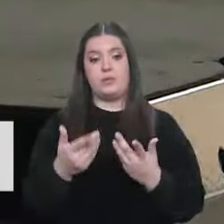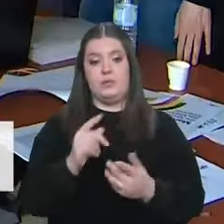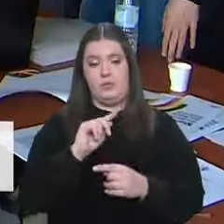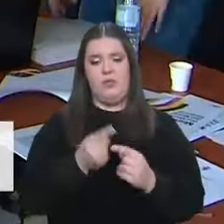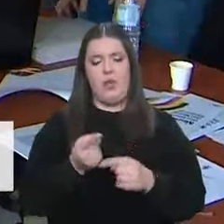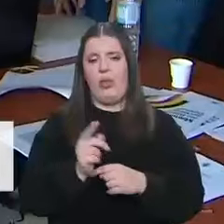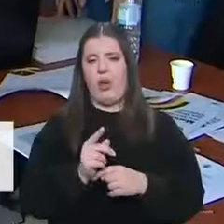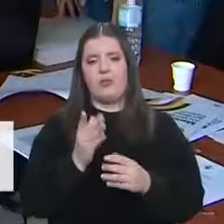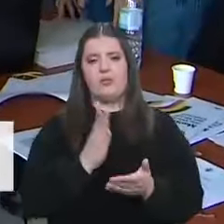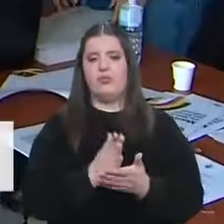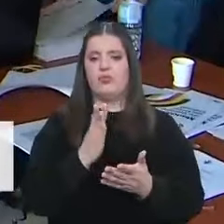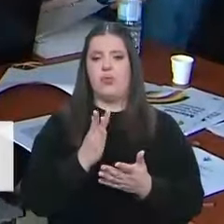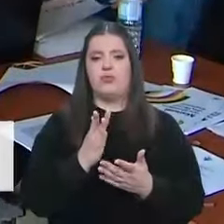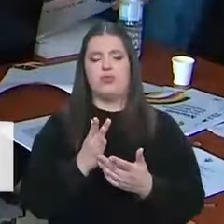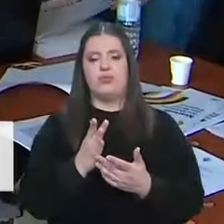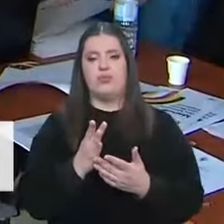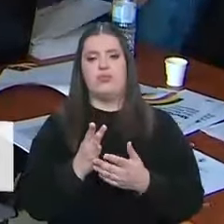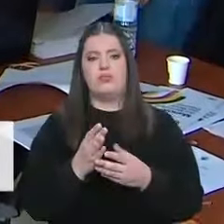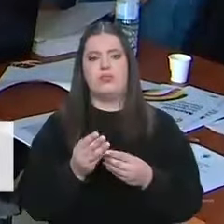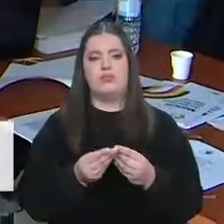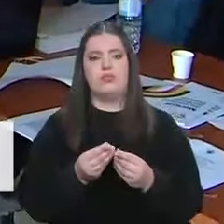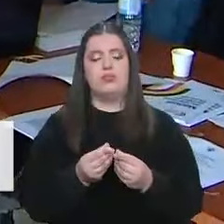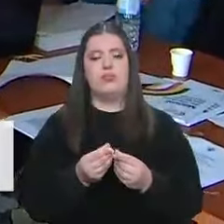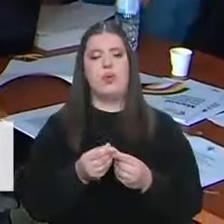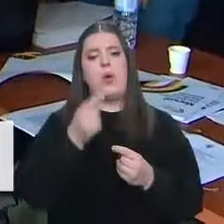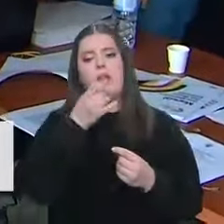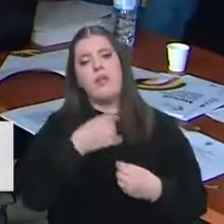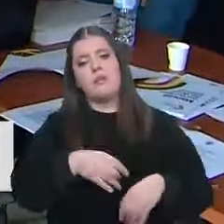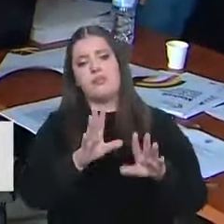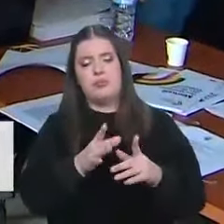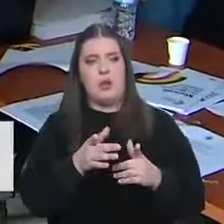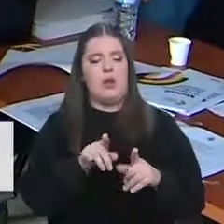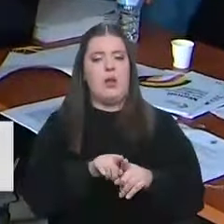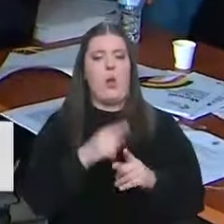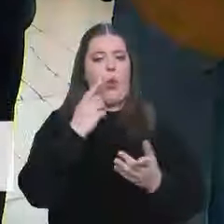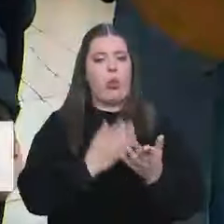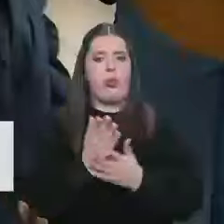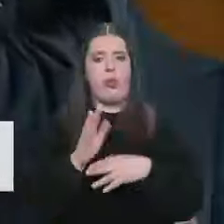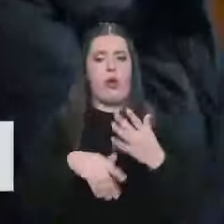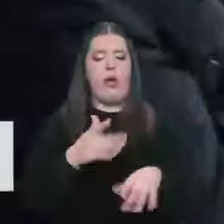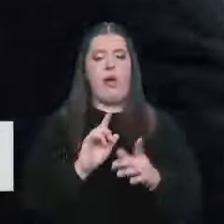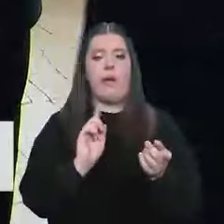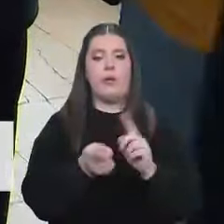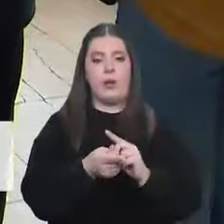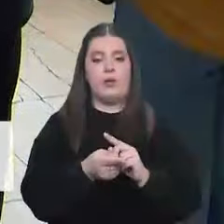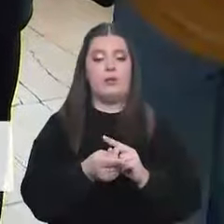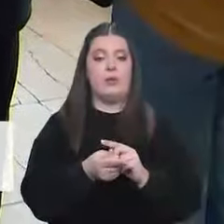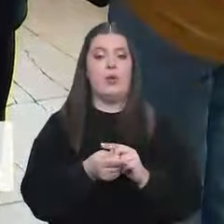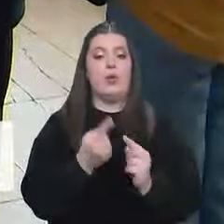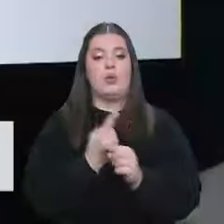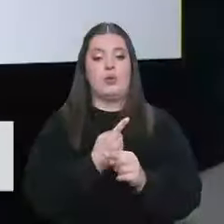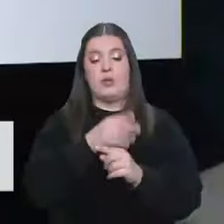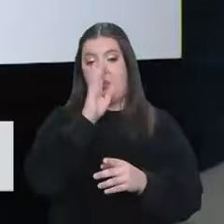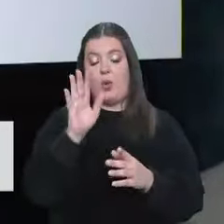simplesmente pôr o eh o carro à frente dos bois quando ao contrário do que foi habitual